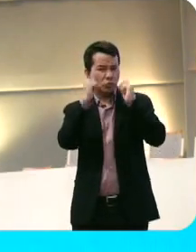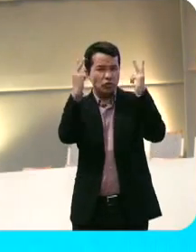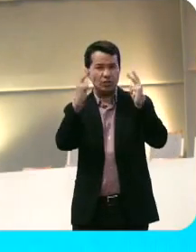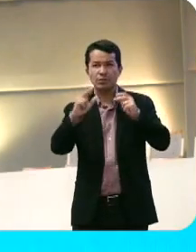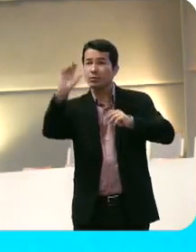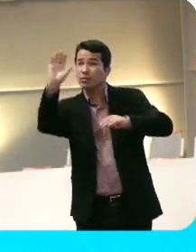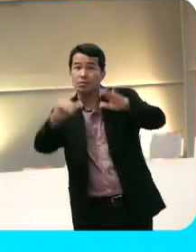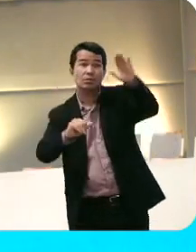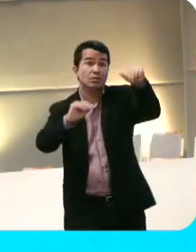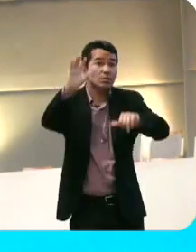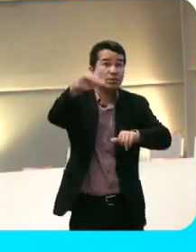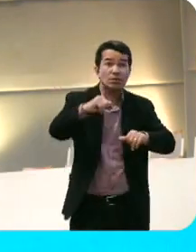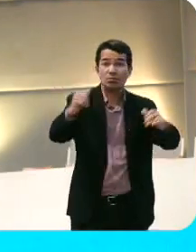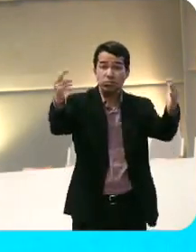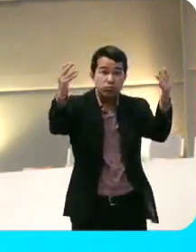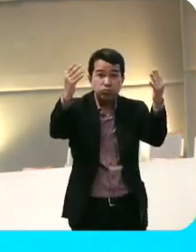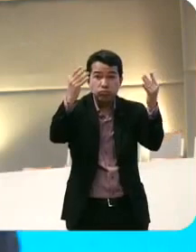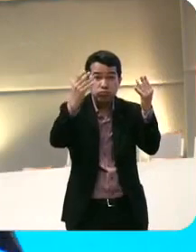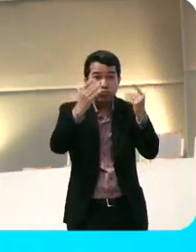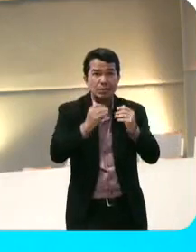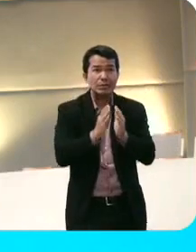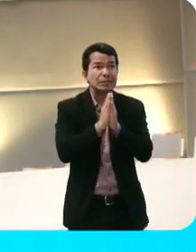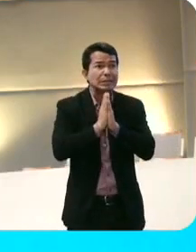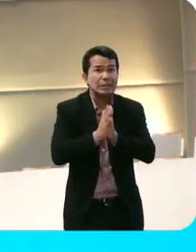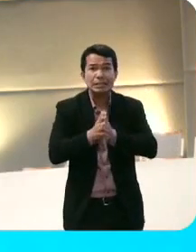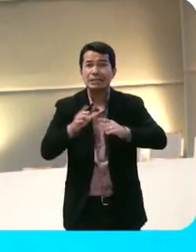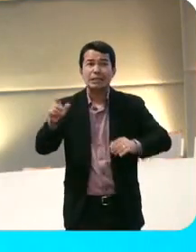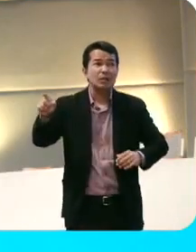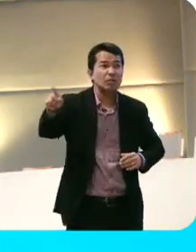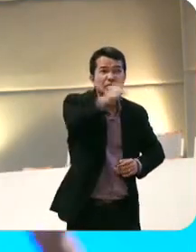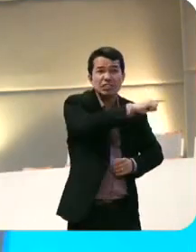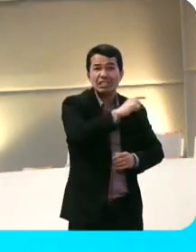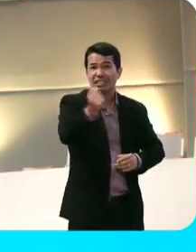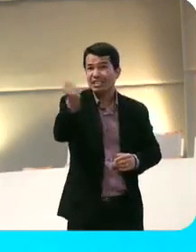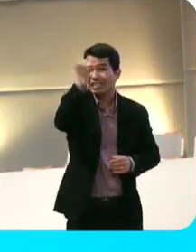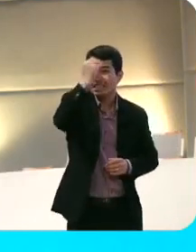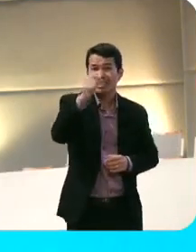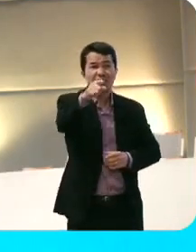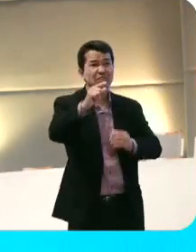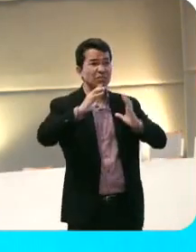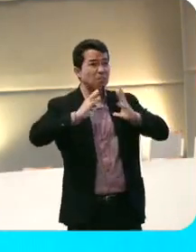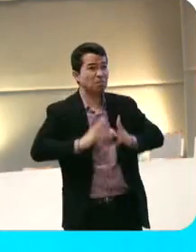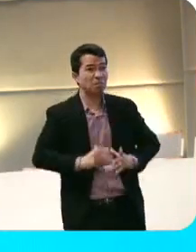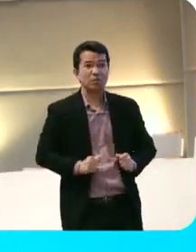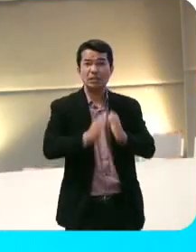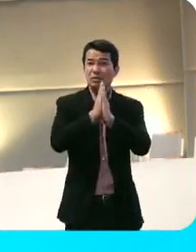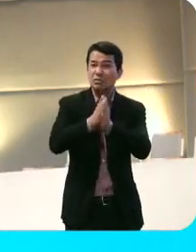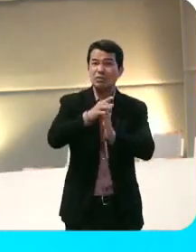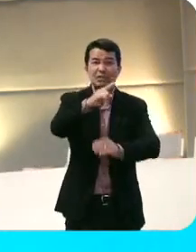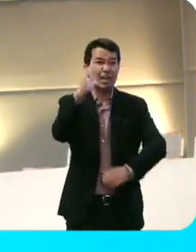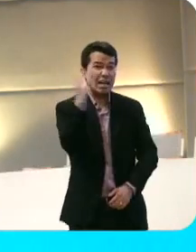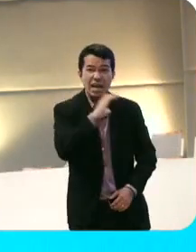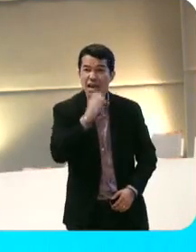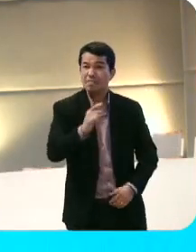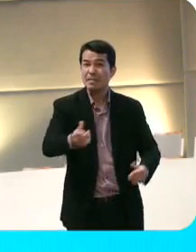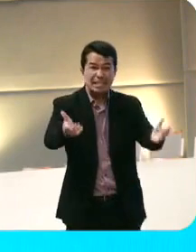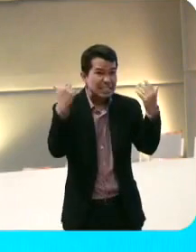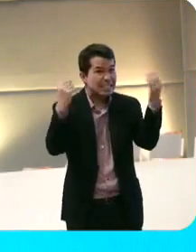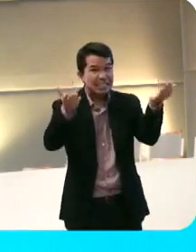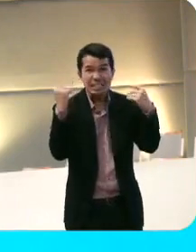A nuvem vai embora, a nuvem vai embora, a nuvem vai embora. E diante dessa notícia, a Bíblia vai